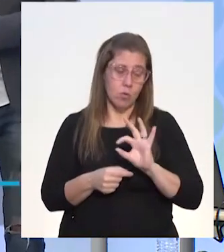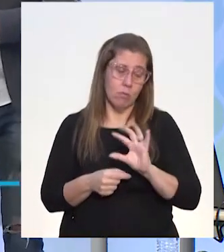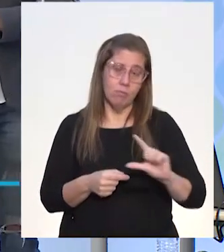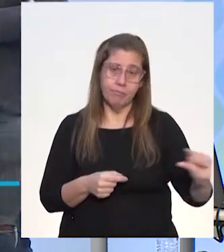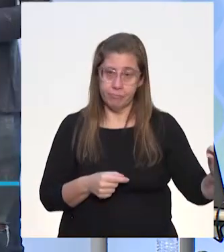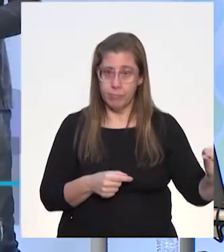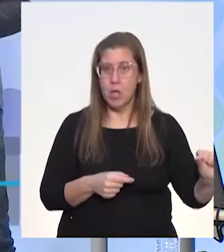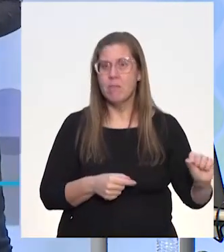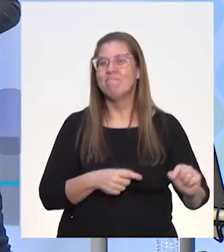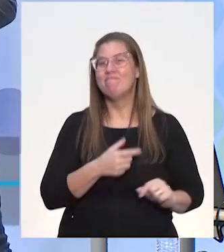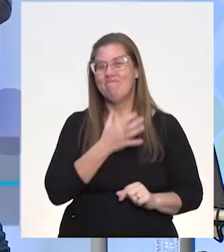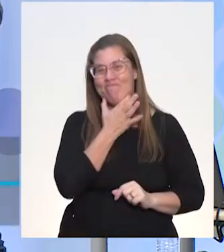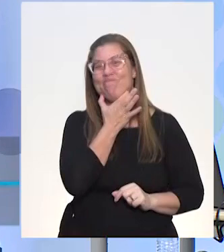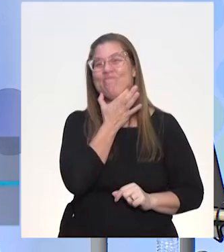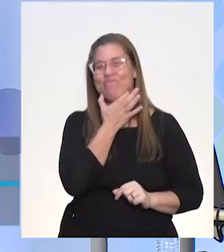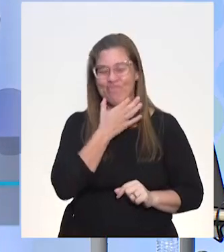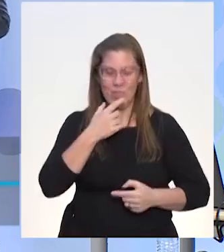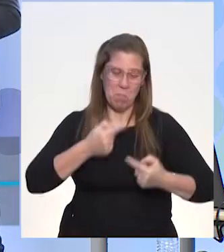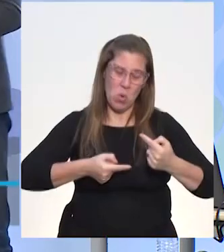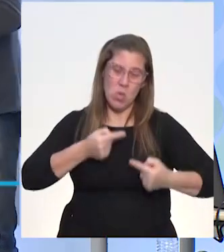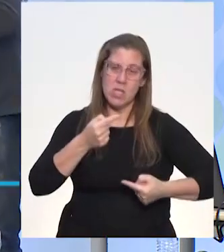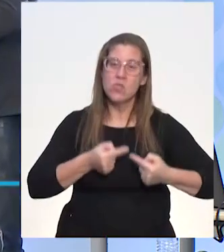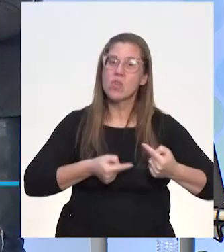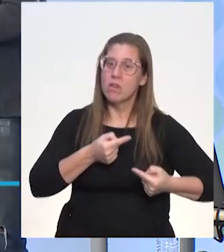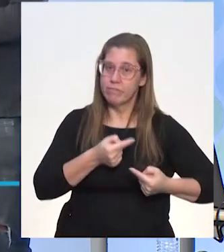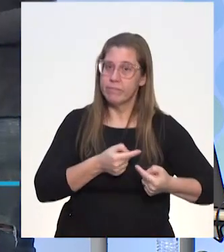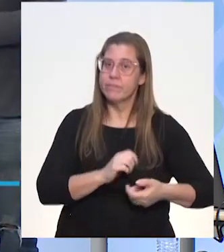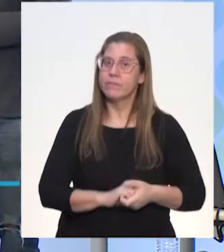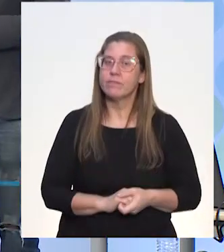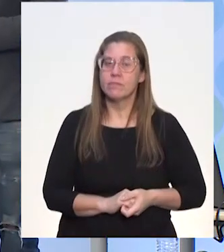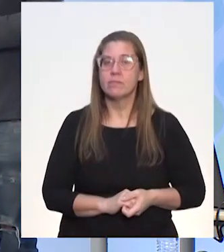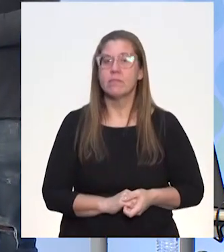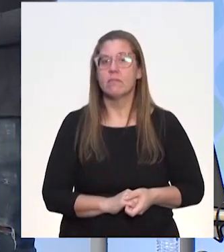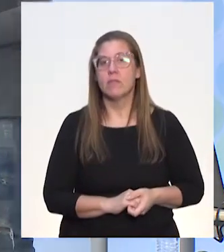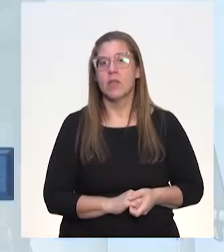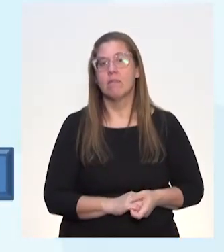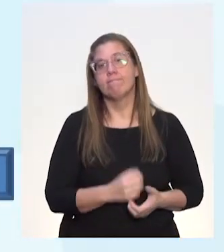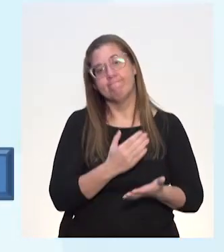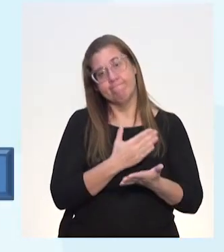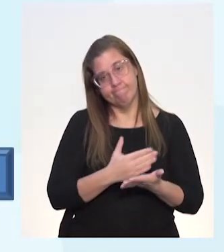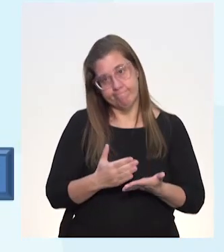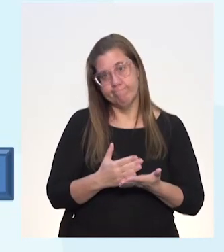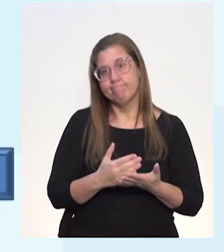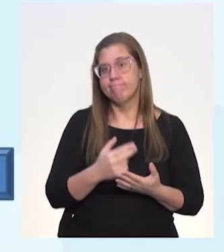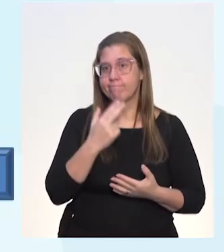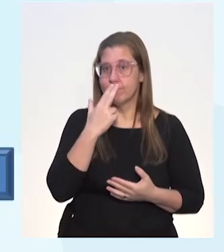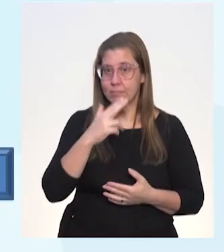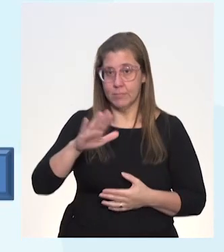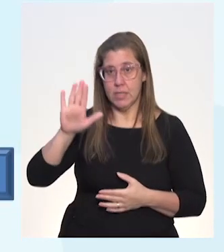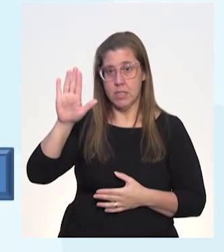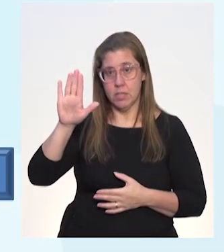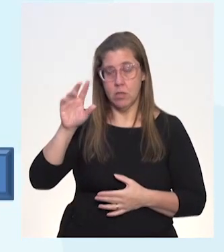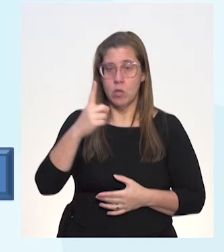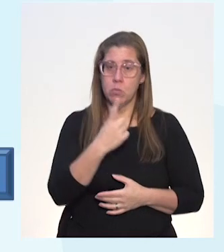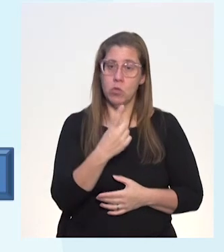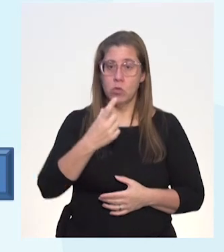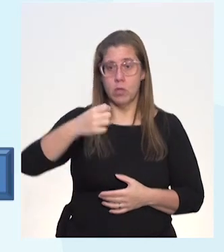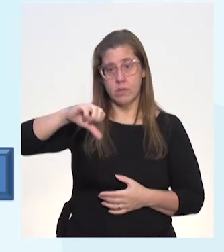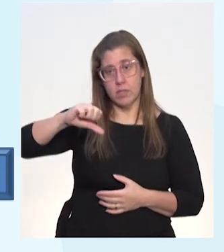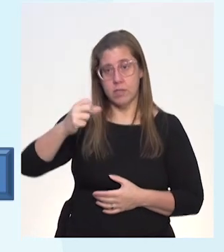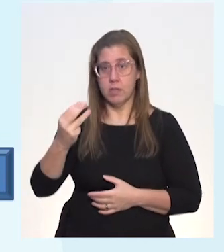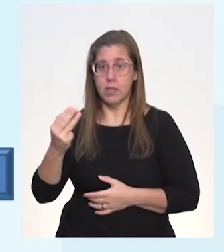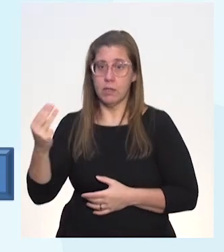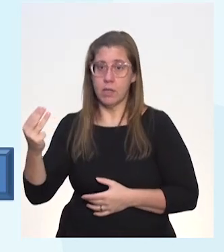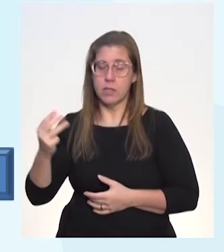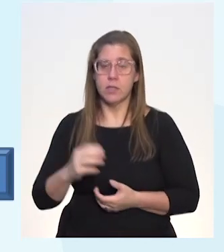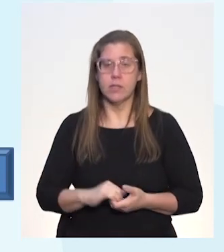crises políticas que vai chegar ao fim com a ascensão do nazismo em janeiro de 1933. Vamos